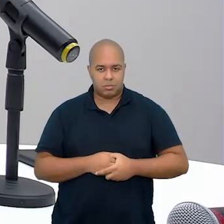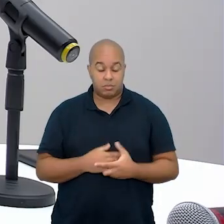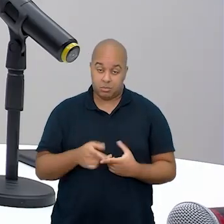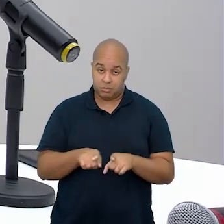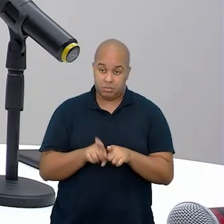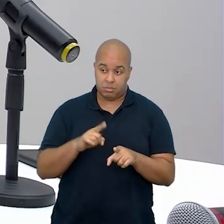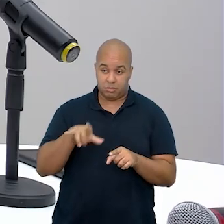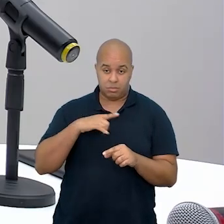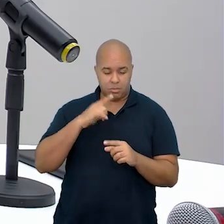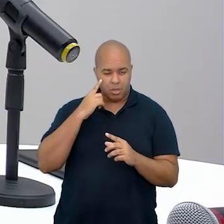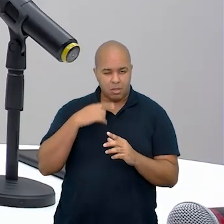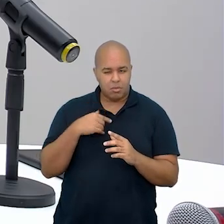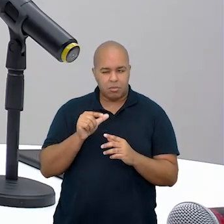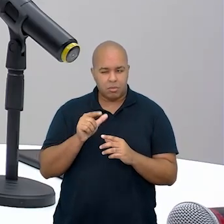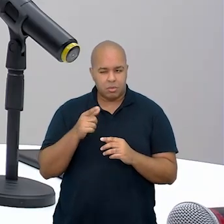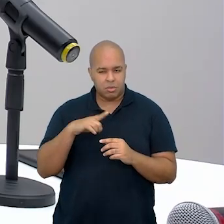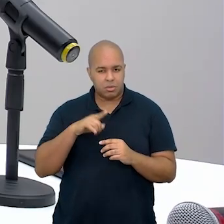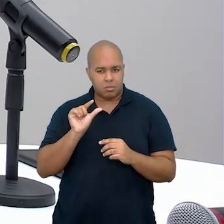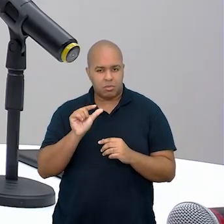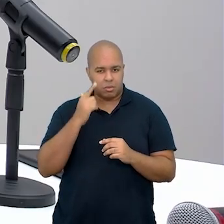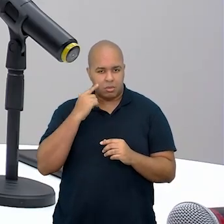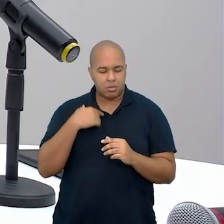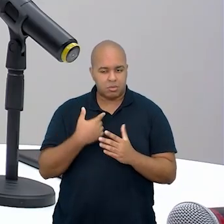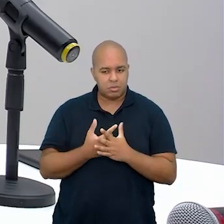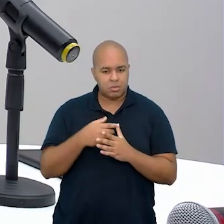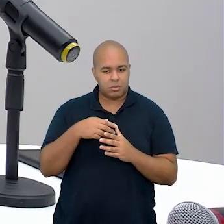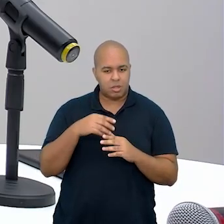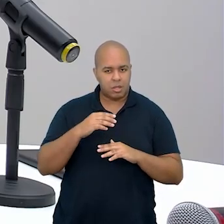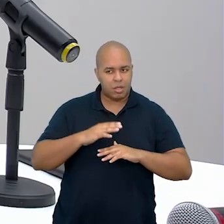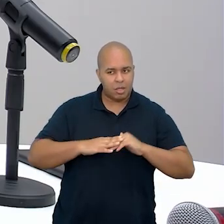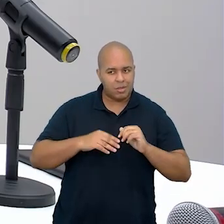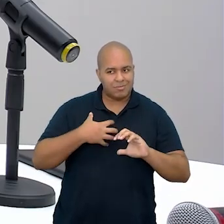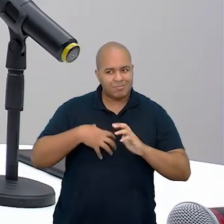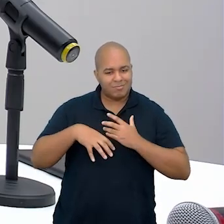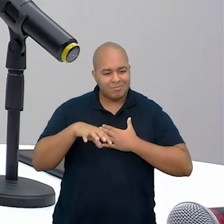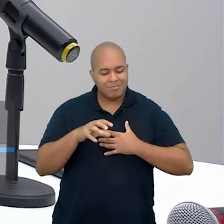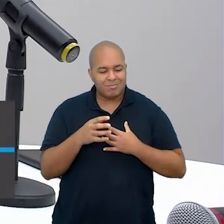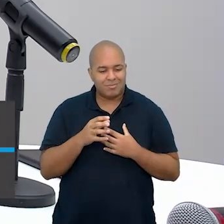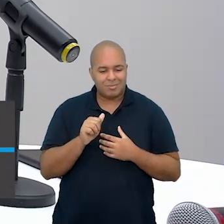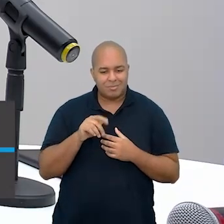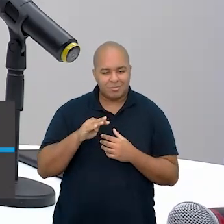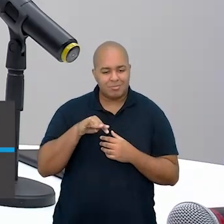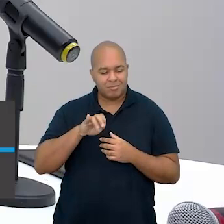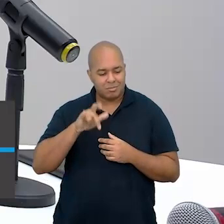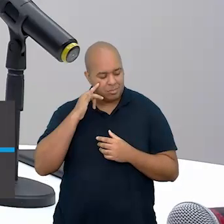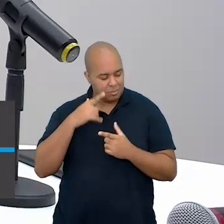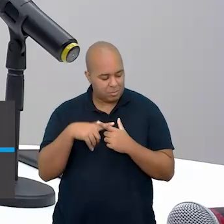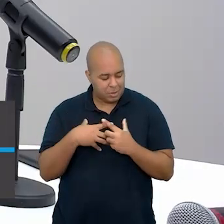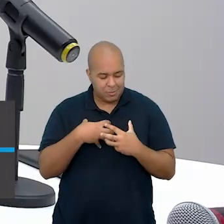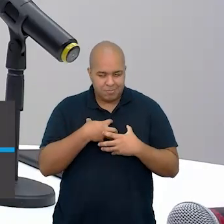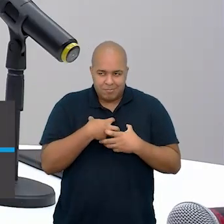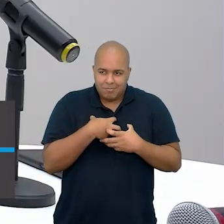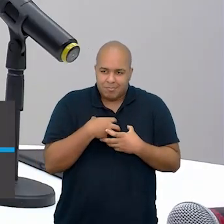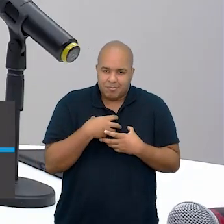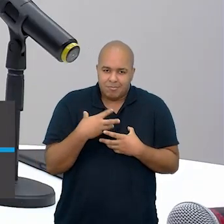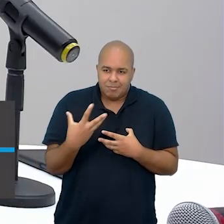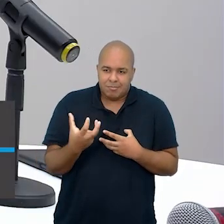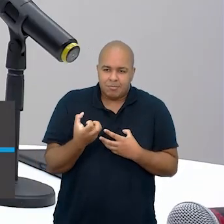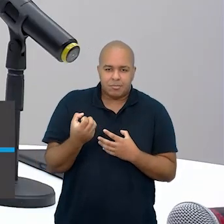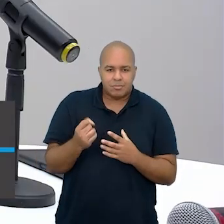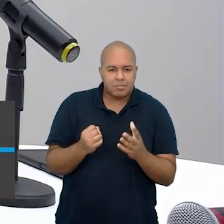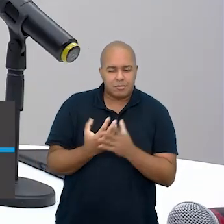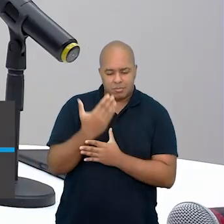E também nós temos um pouco aí, né, de amabilidade, né, porque o aluno, ele